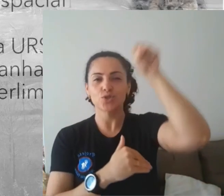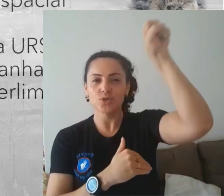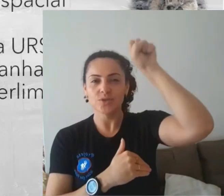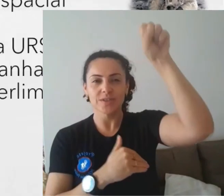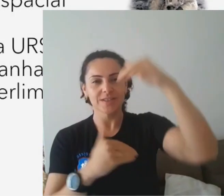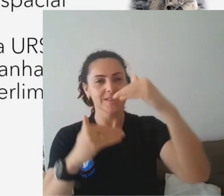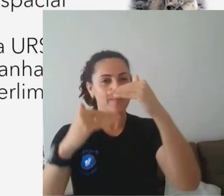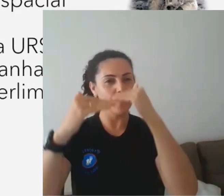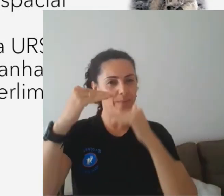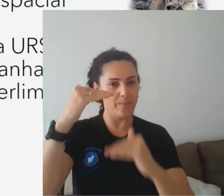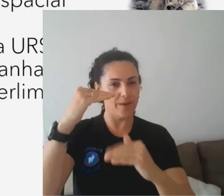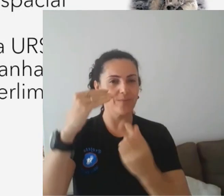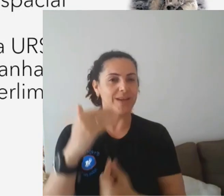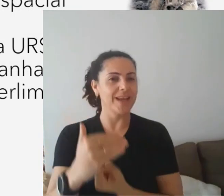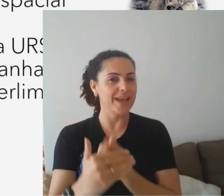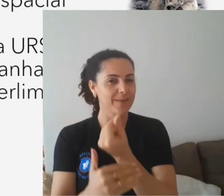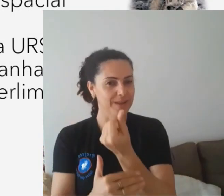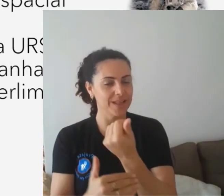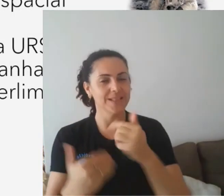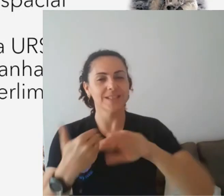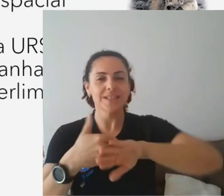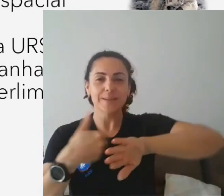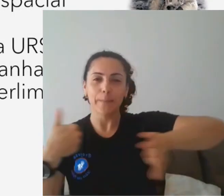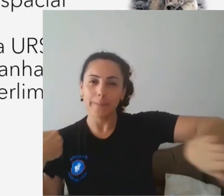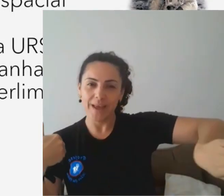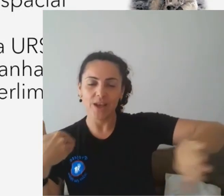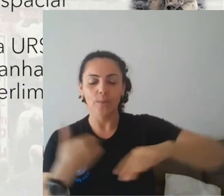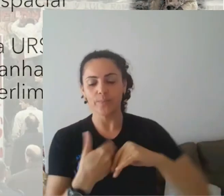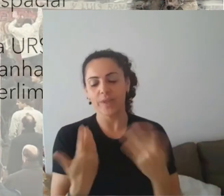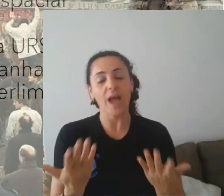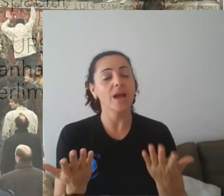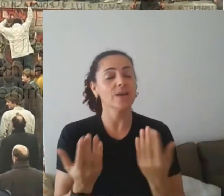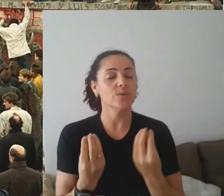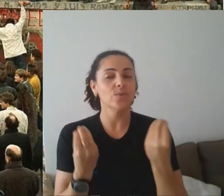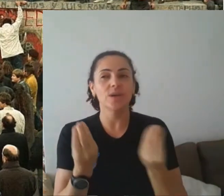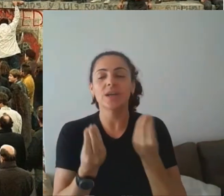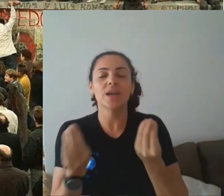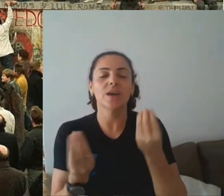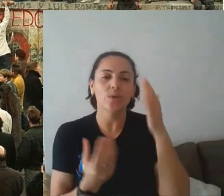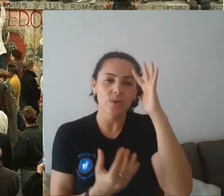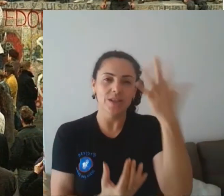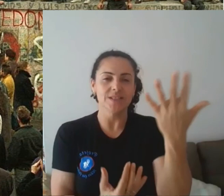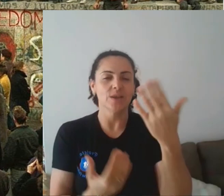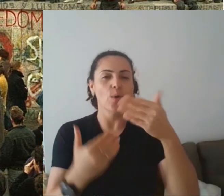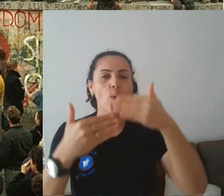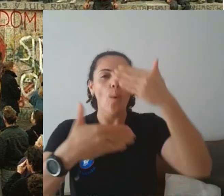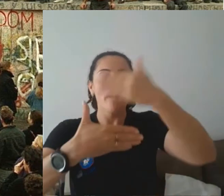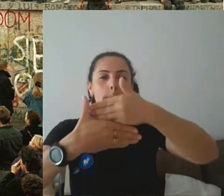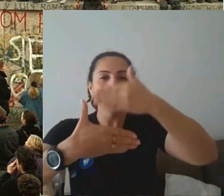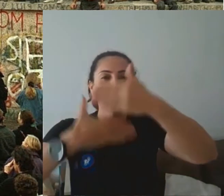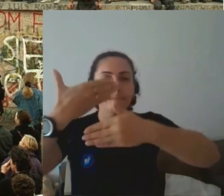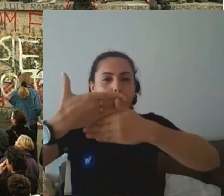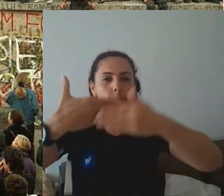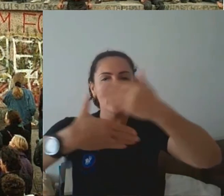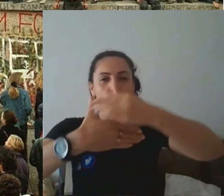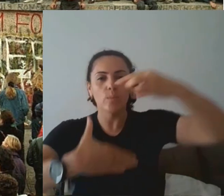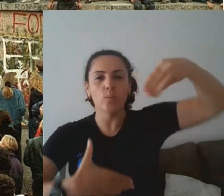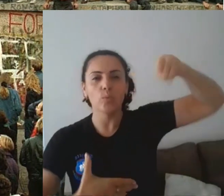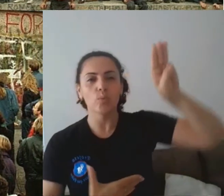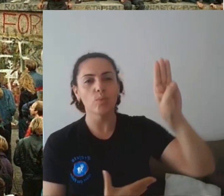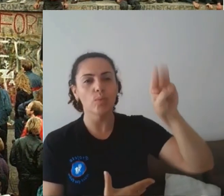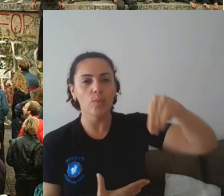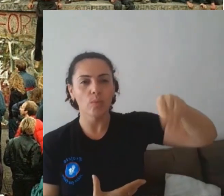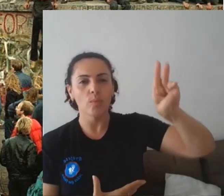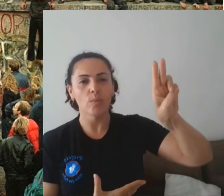cidade de Berlim. No final da Guerra Fria, então, a gente tem essa derrubada do Muro de Berlim, significando o